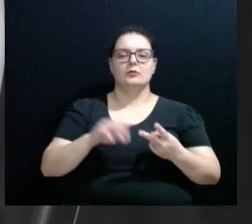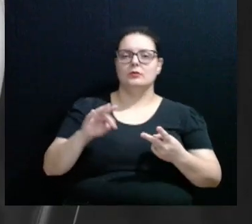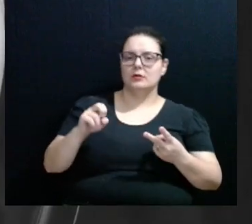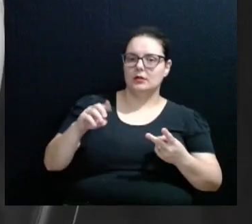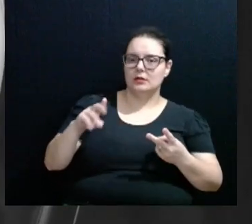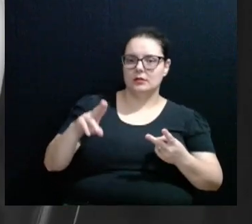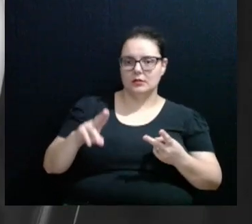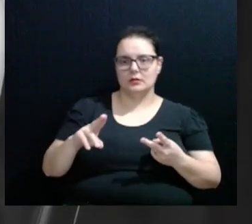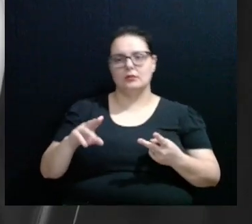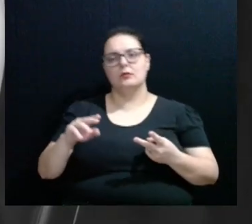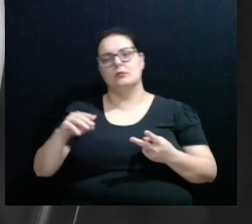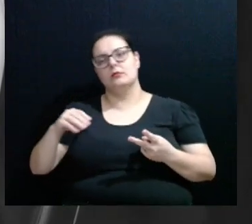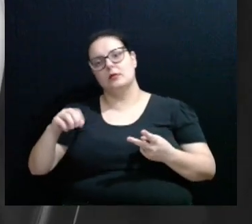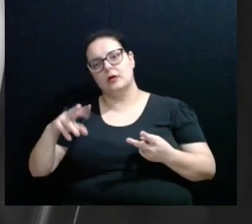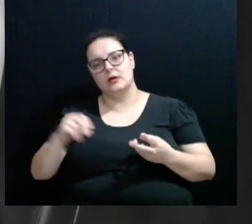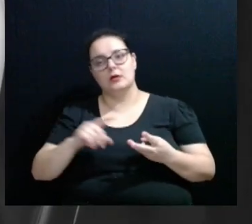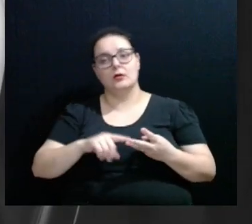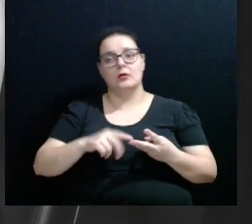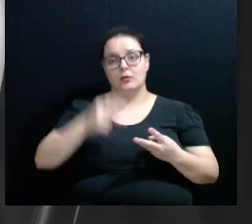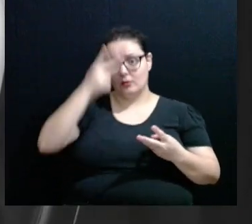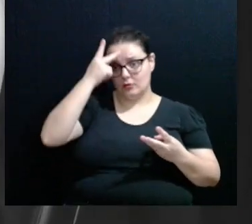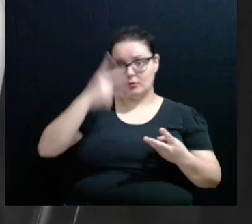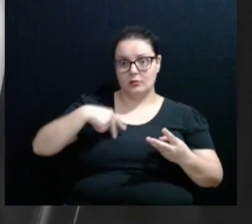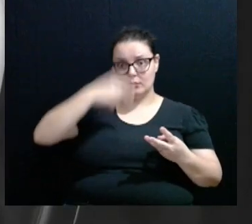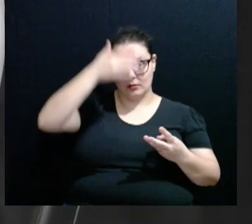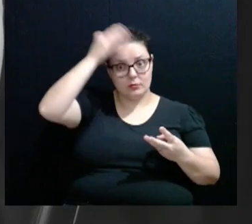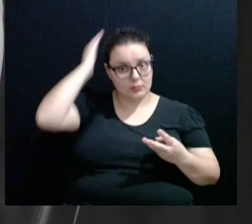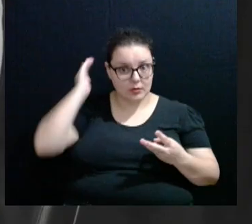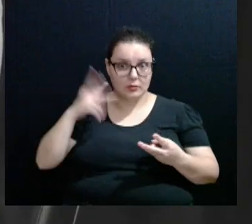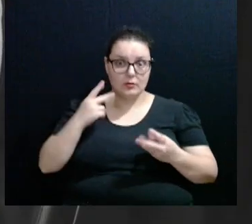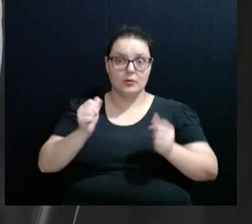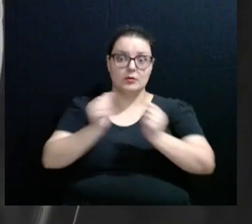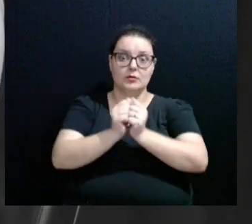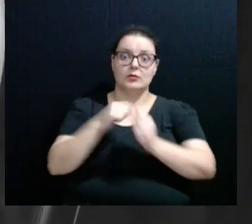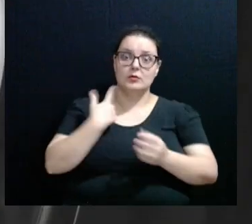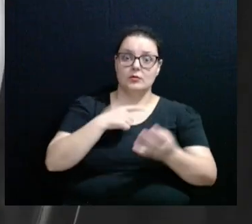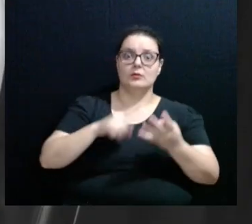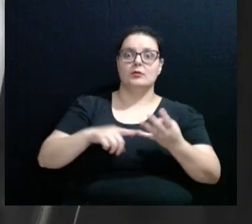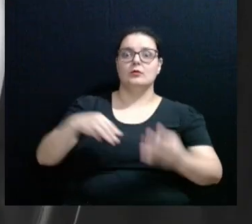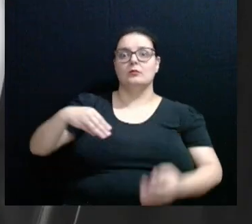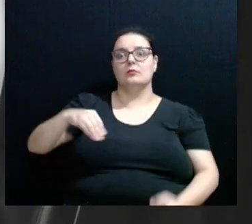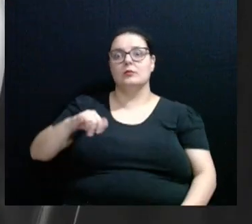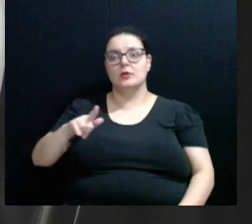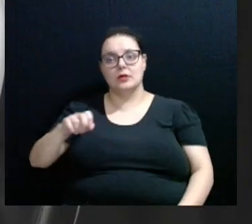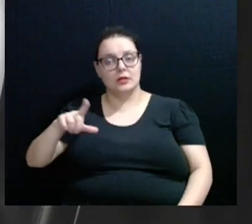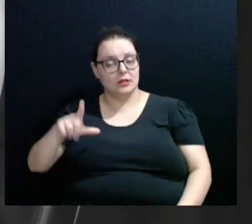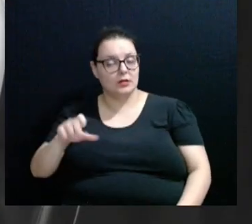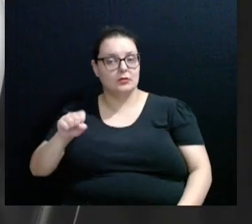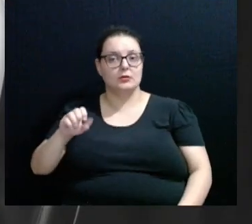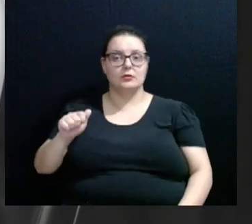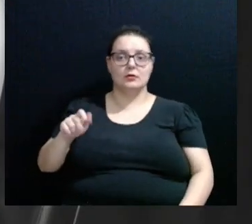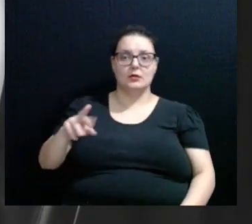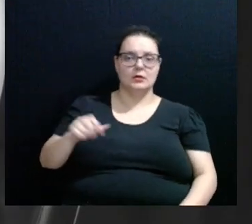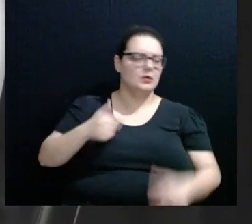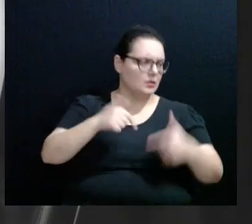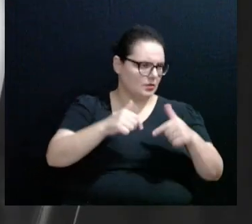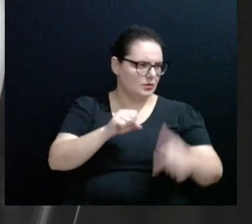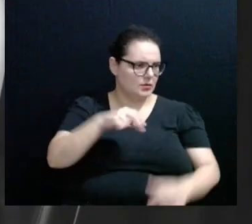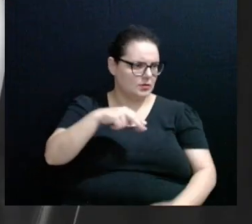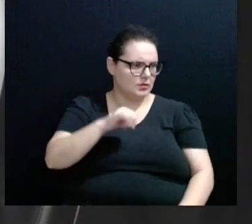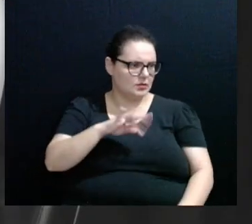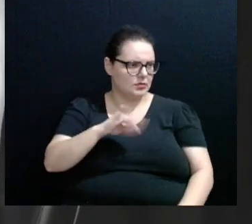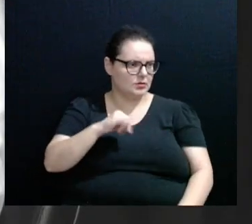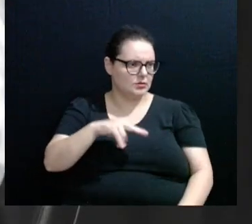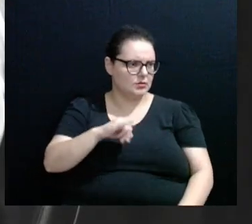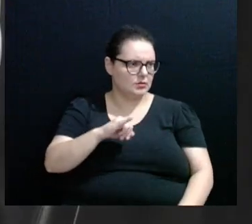o próprio Dário, na época, foi vereador com a gente. Então, o Biliel Soares. Então, eram vereadores... Chegou a trabalhar com o Santini ou não?